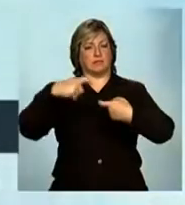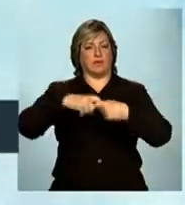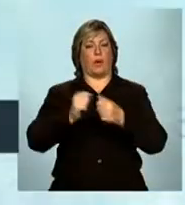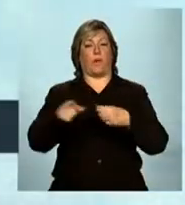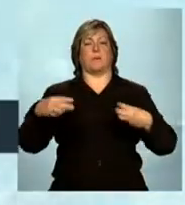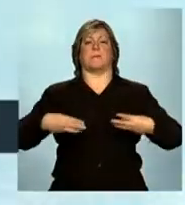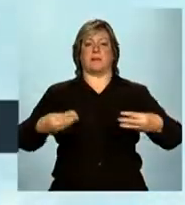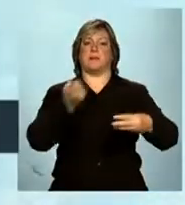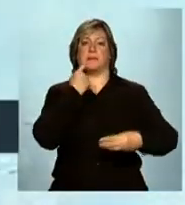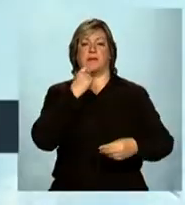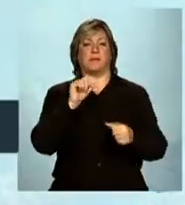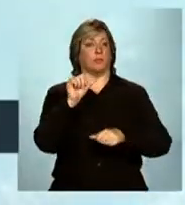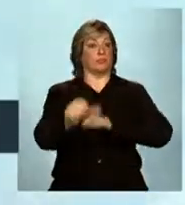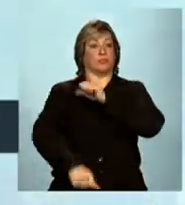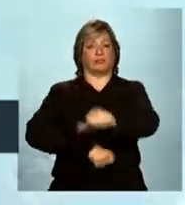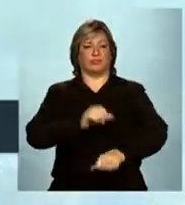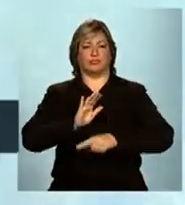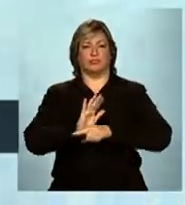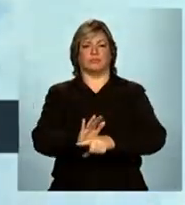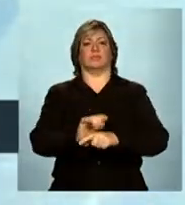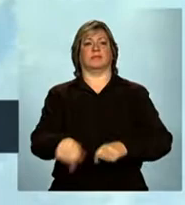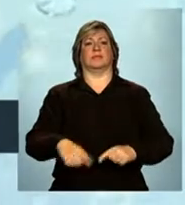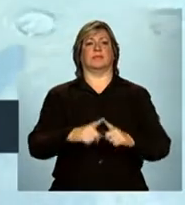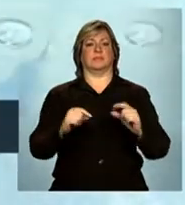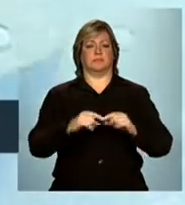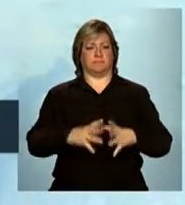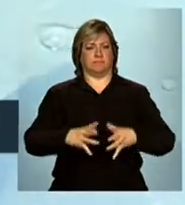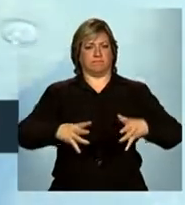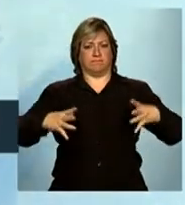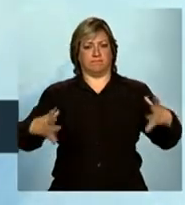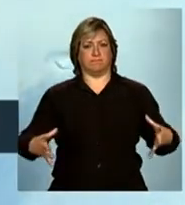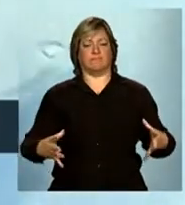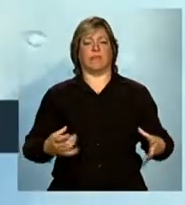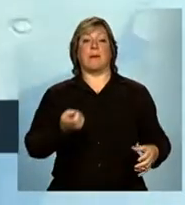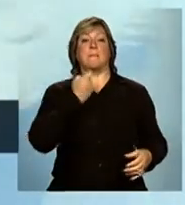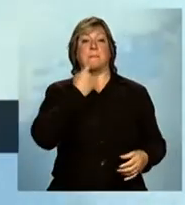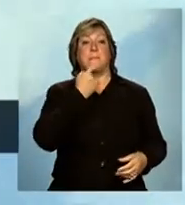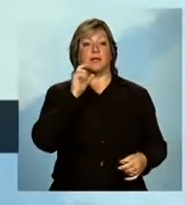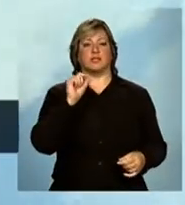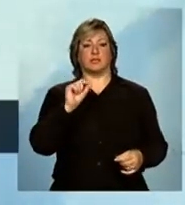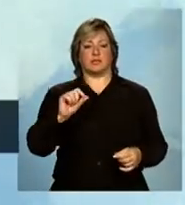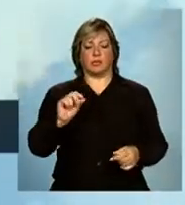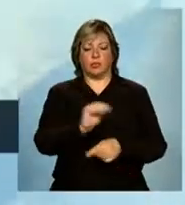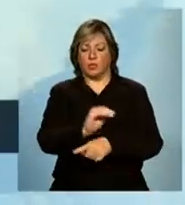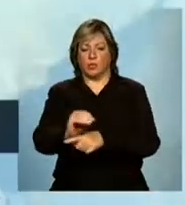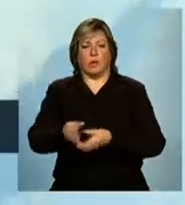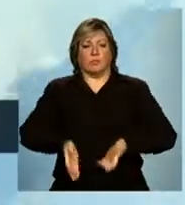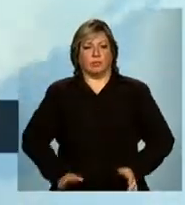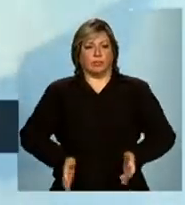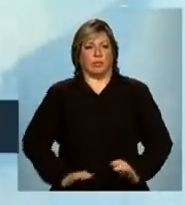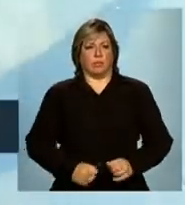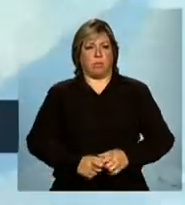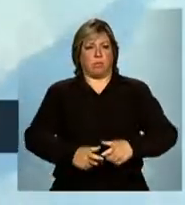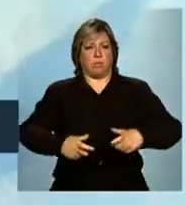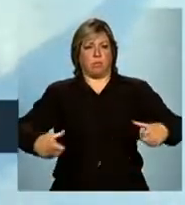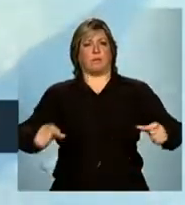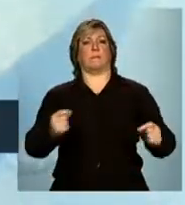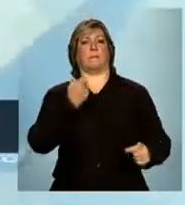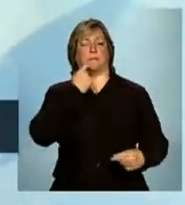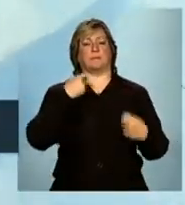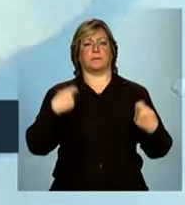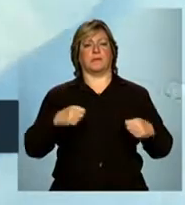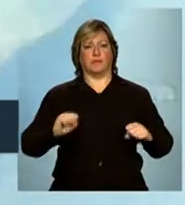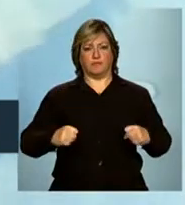vamos fazer uma grande revolução que é ampliar essa produção todas esses esforços